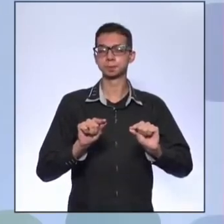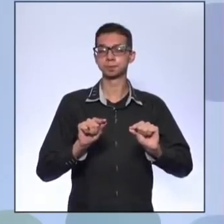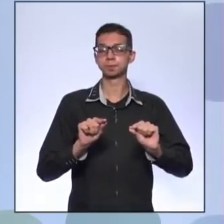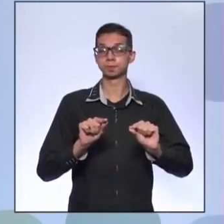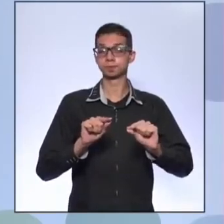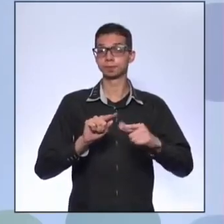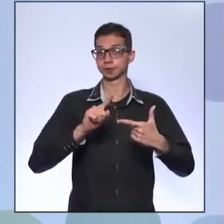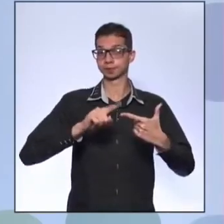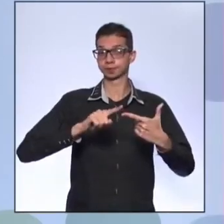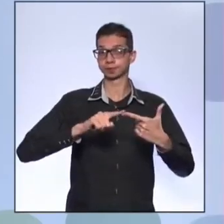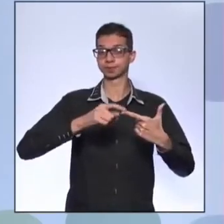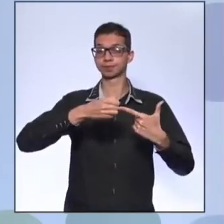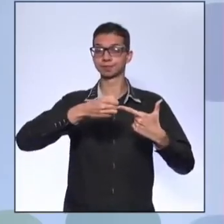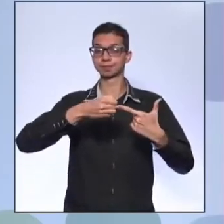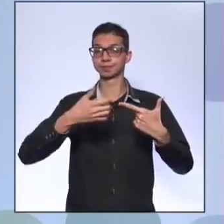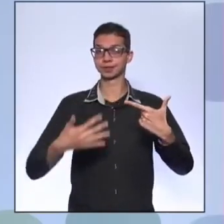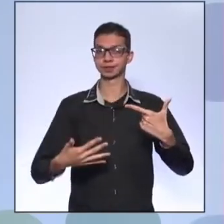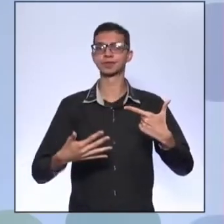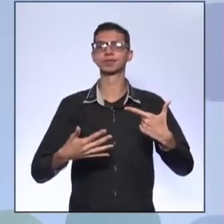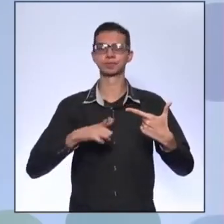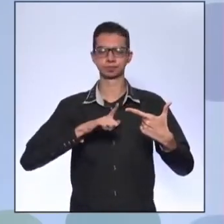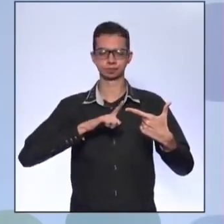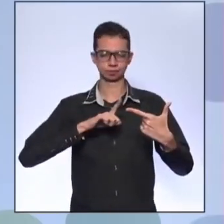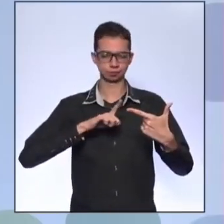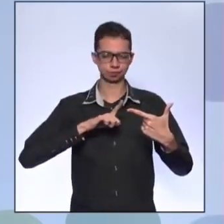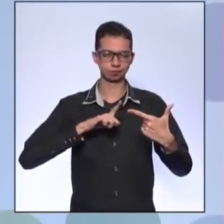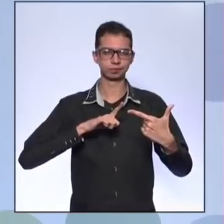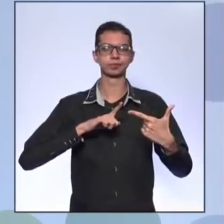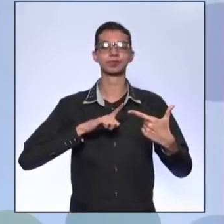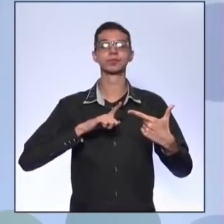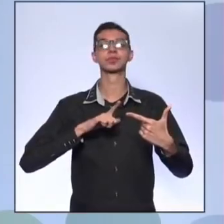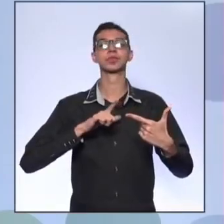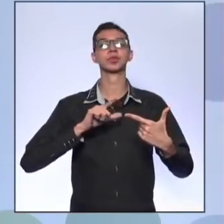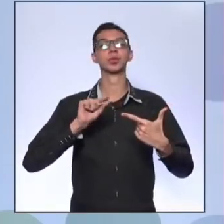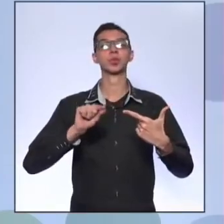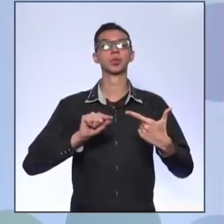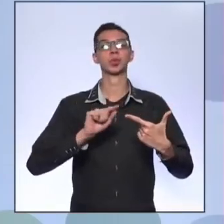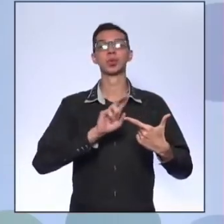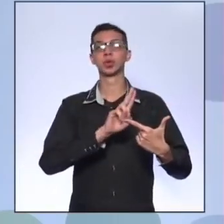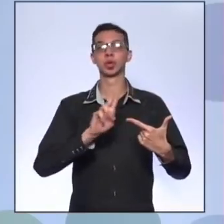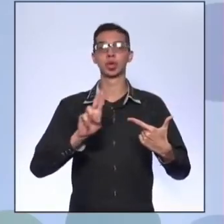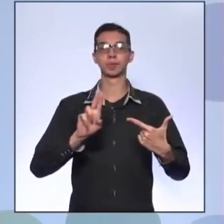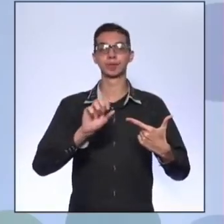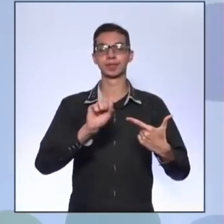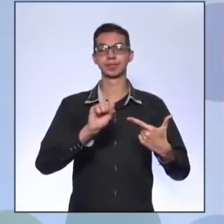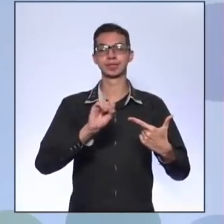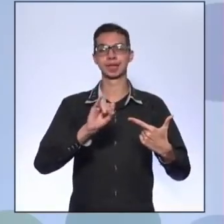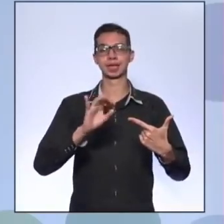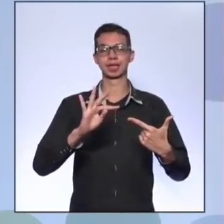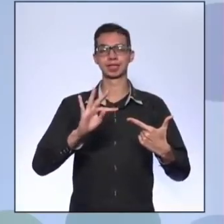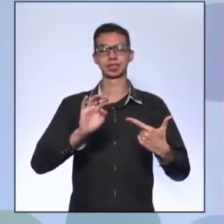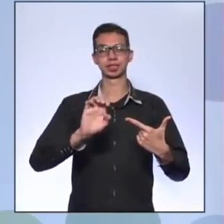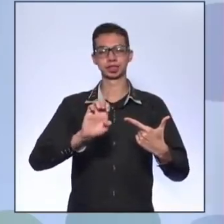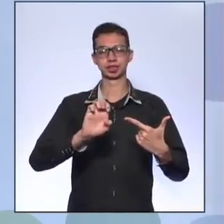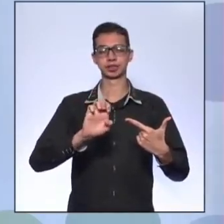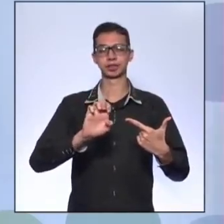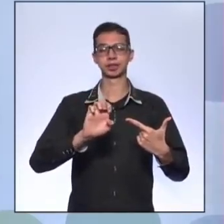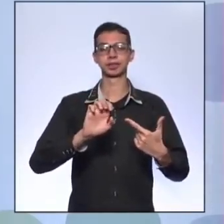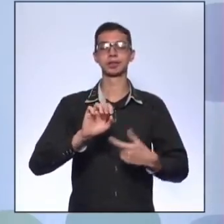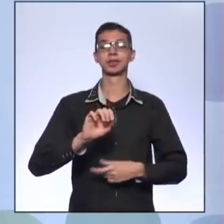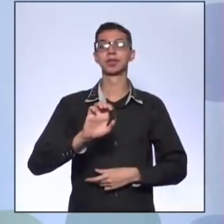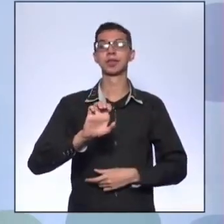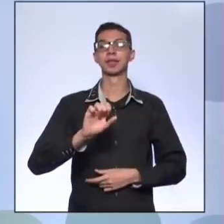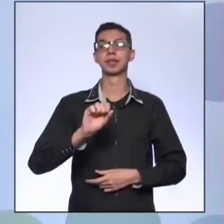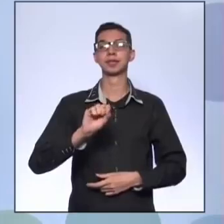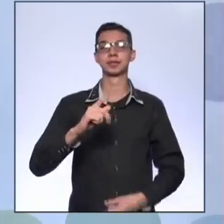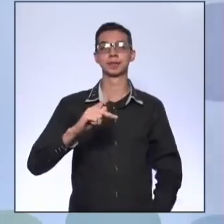característica aí, né? Vamos falar de um outro momento aí, que é o chamado site specific. O que é isso? O site